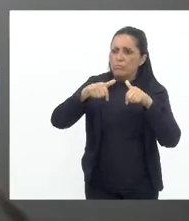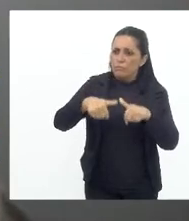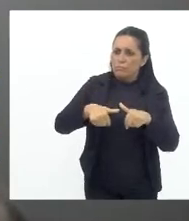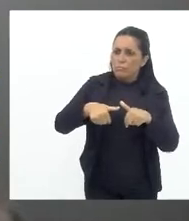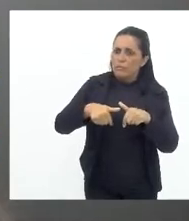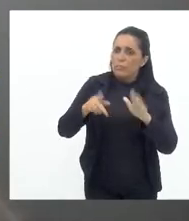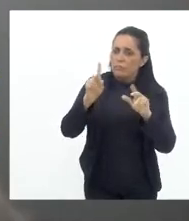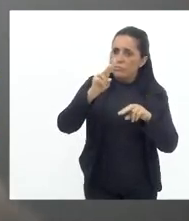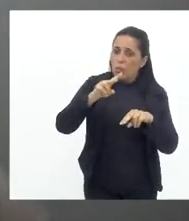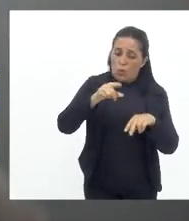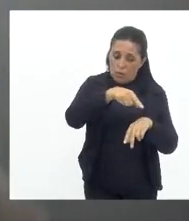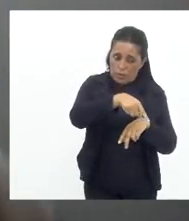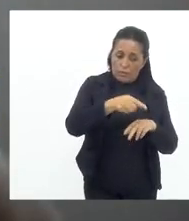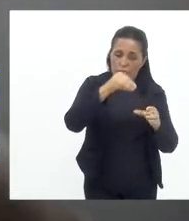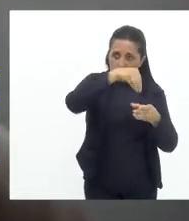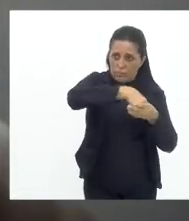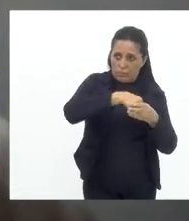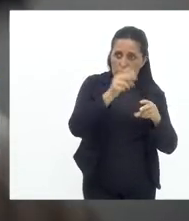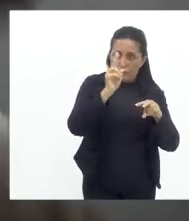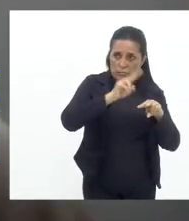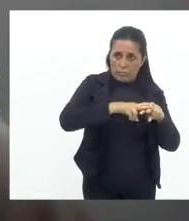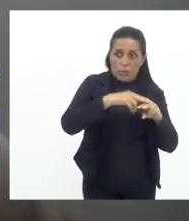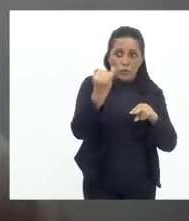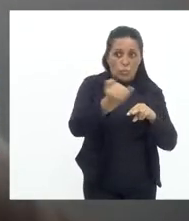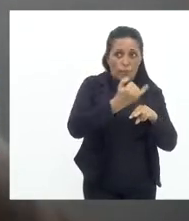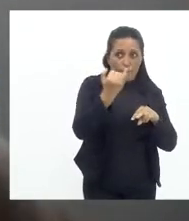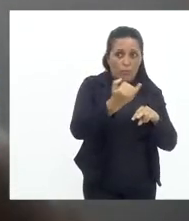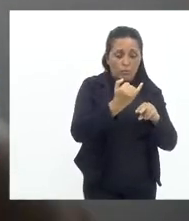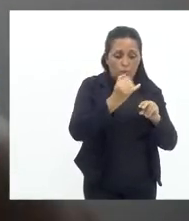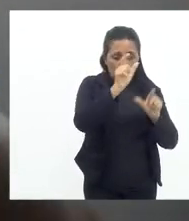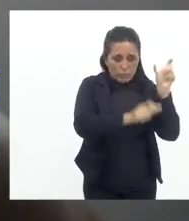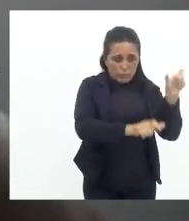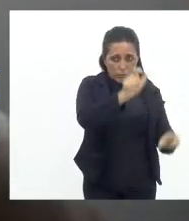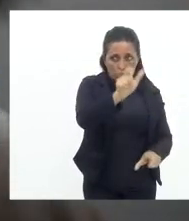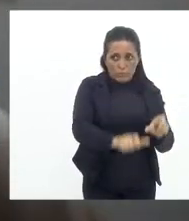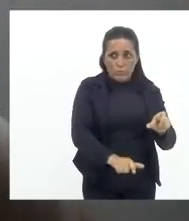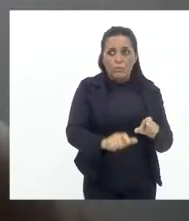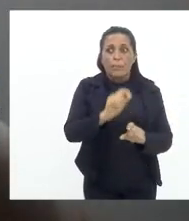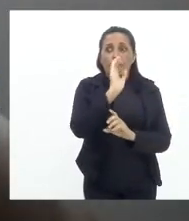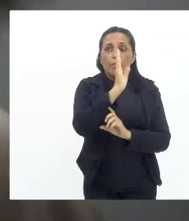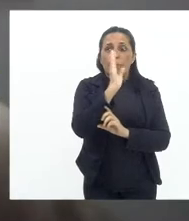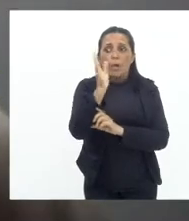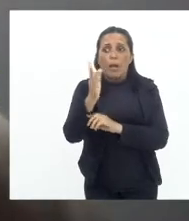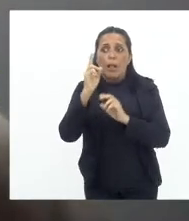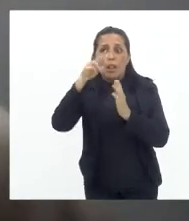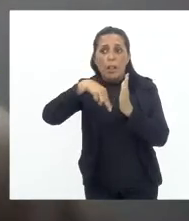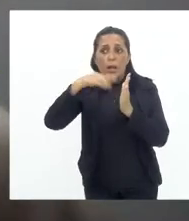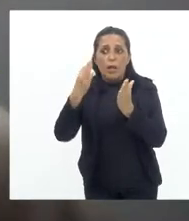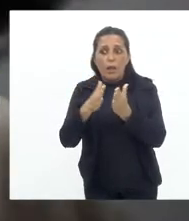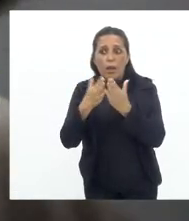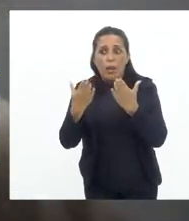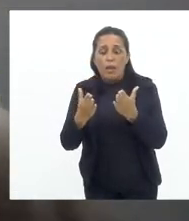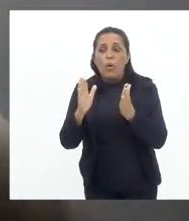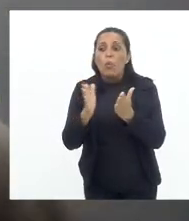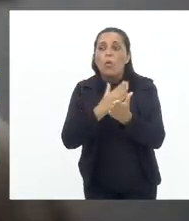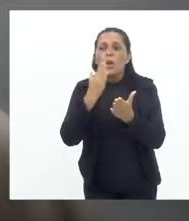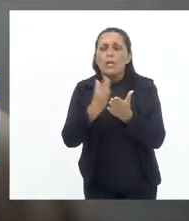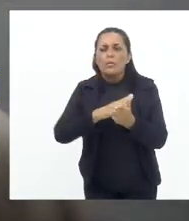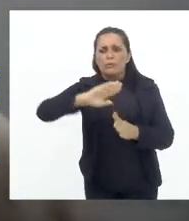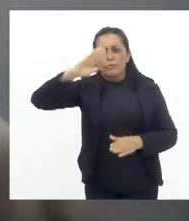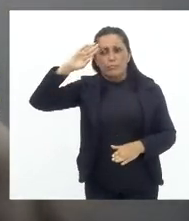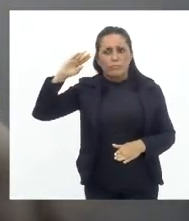pena e maneira que eu acho muito importante é a biblioteca é leitura O livro é